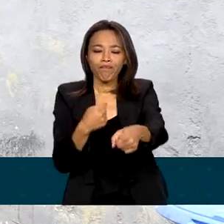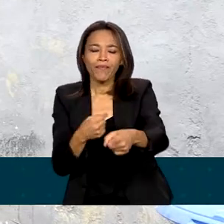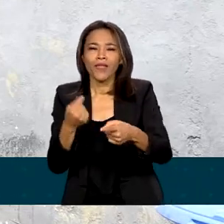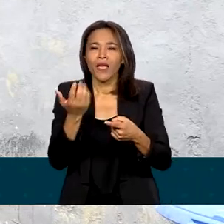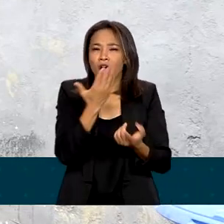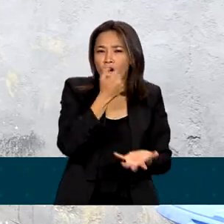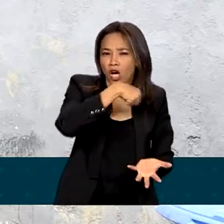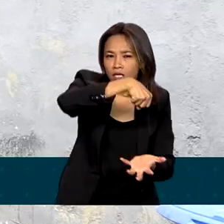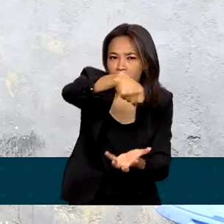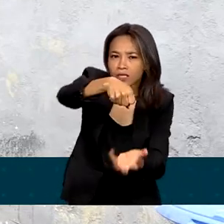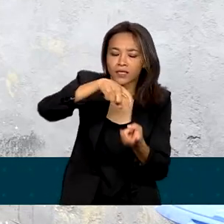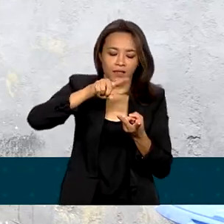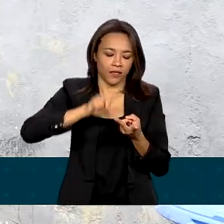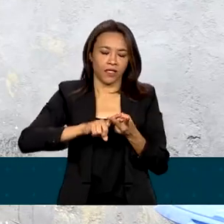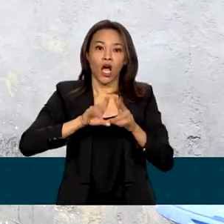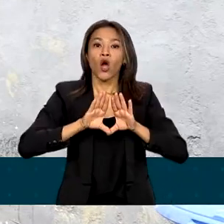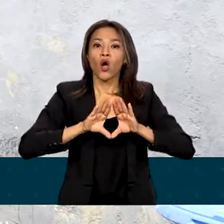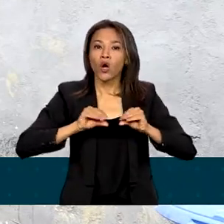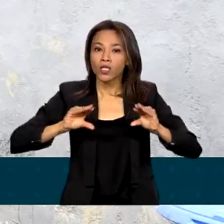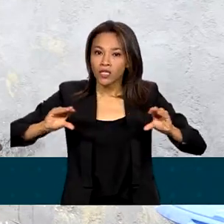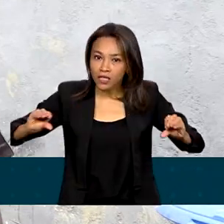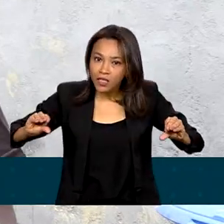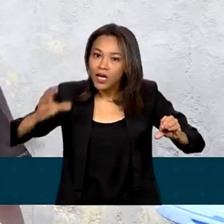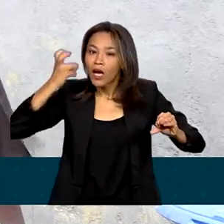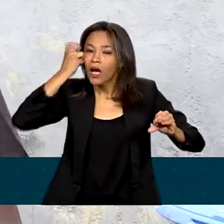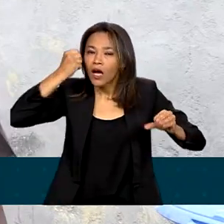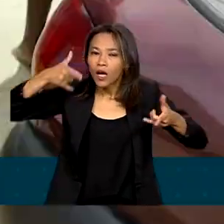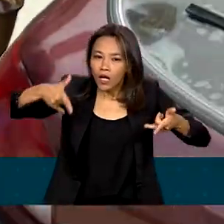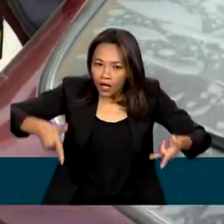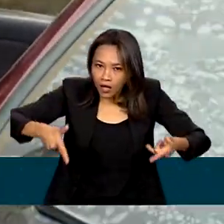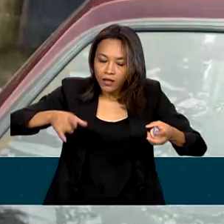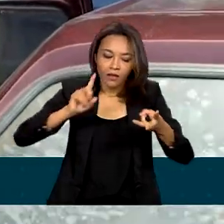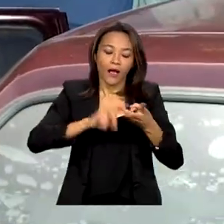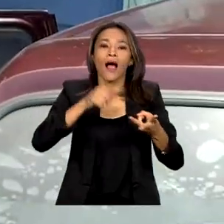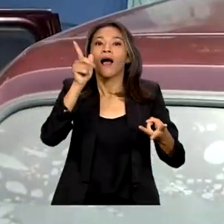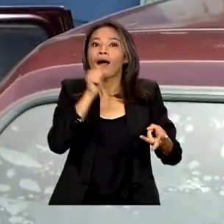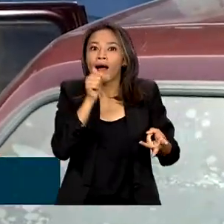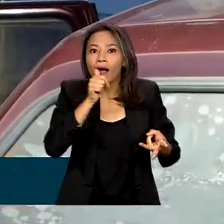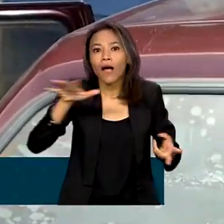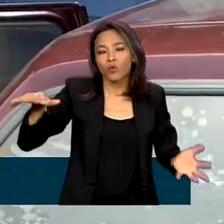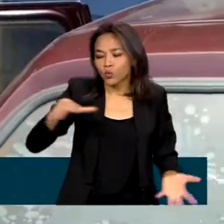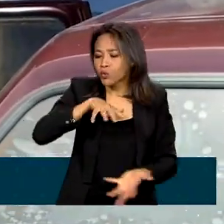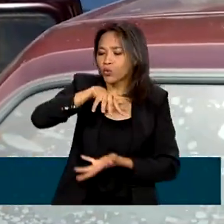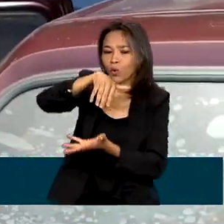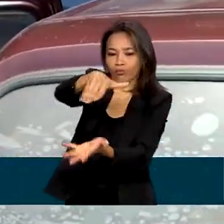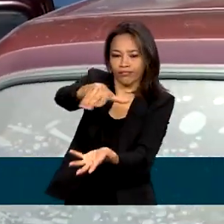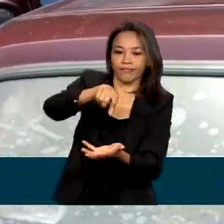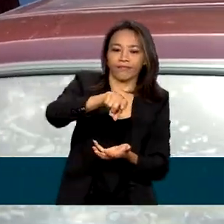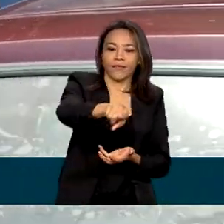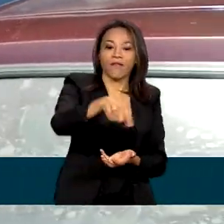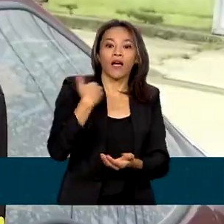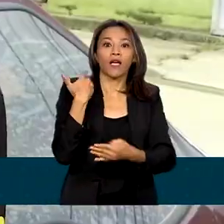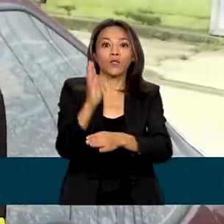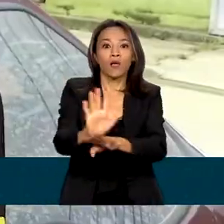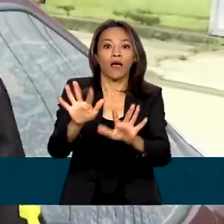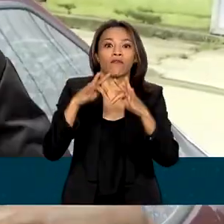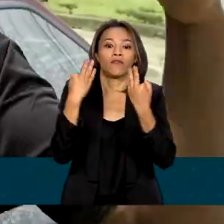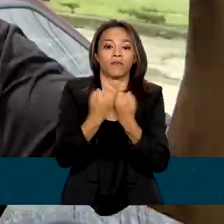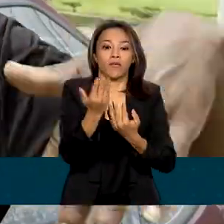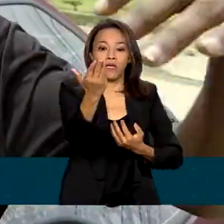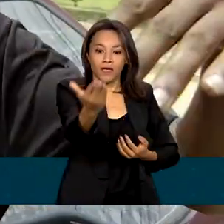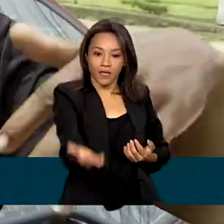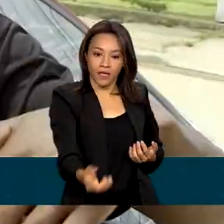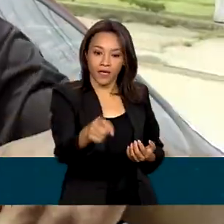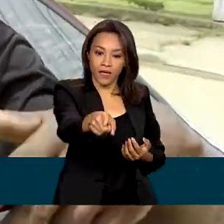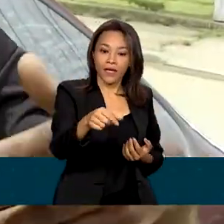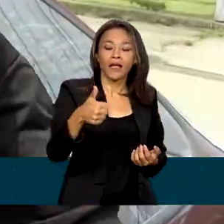trazendo colchão estamos trazendo muita água mineral os mantimentos vão ajudar a família do Gilberto pai de uma